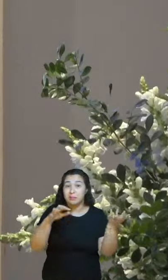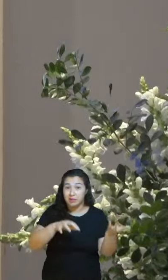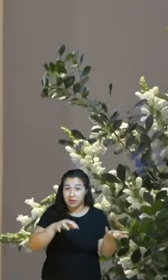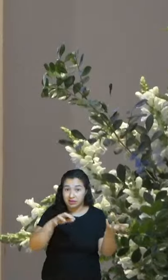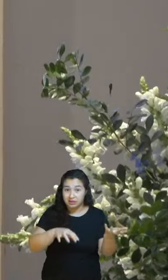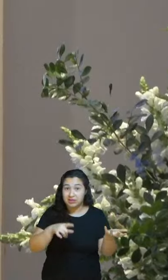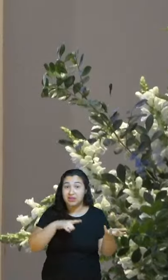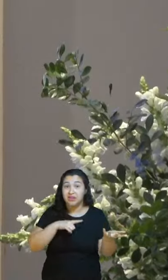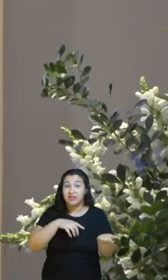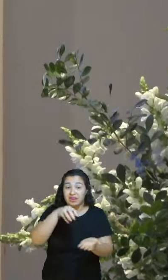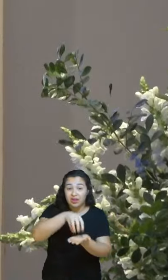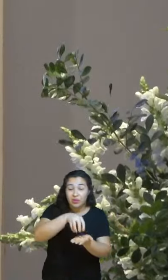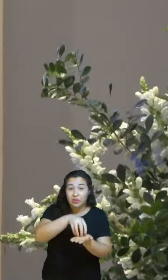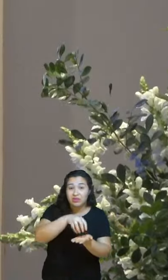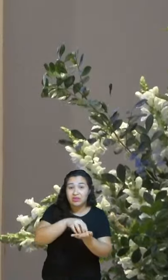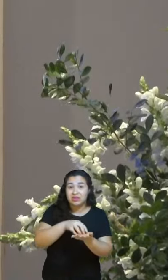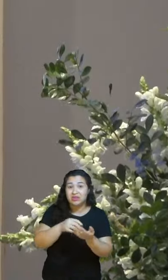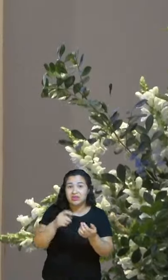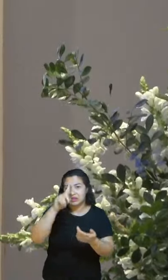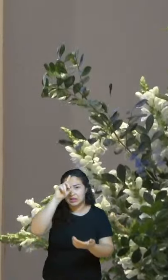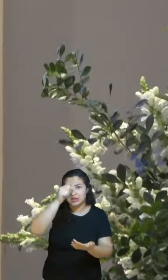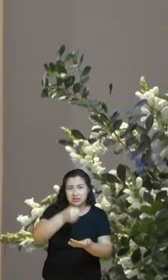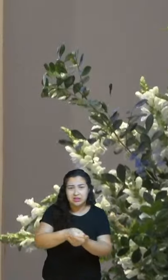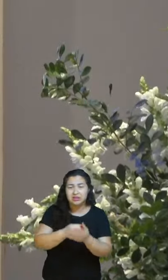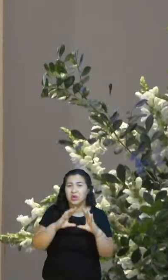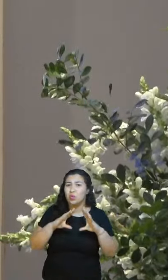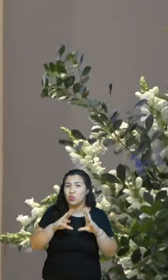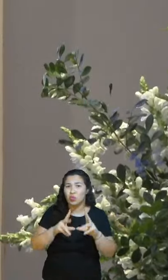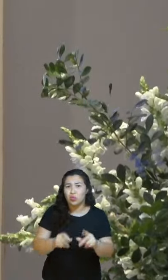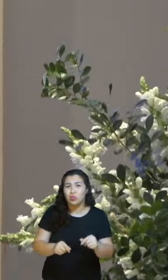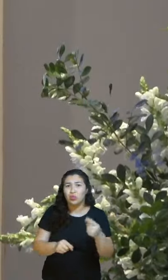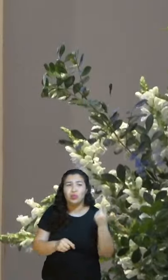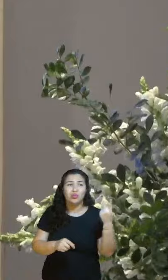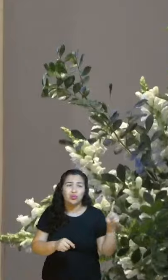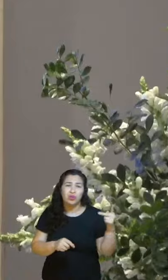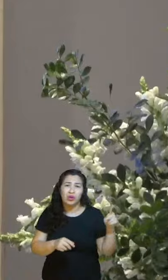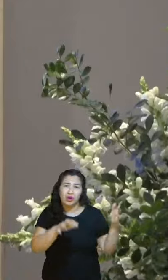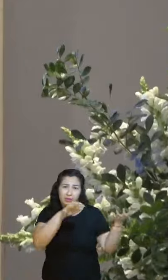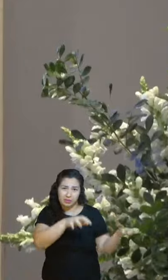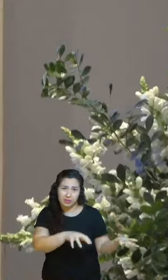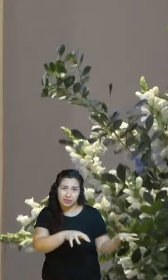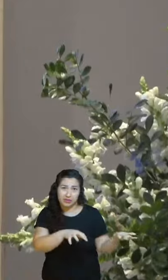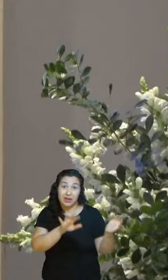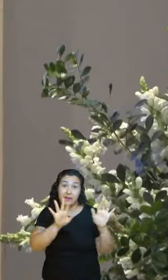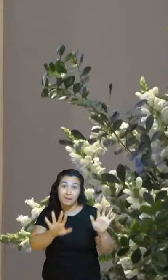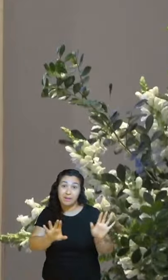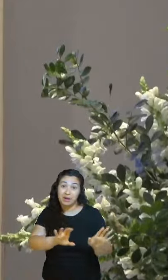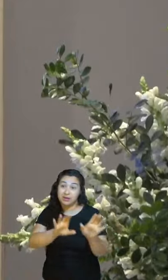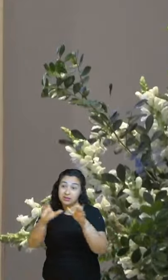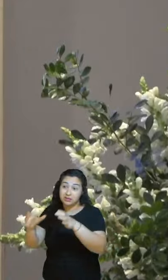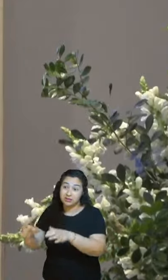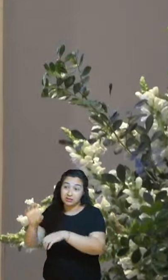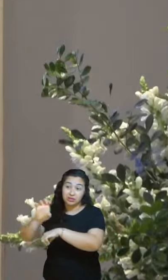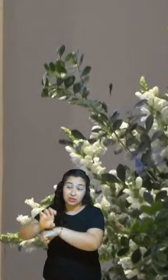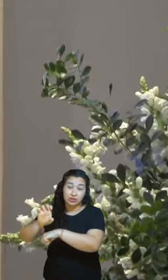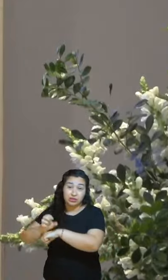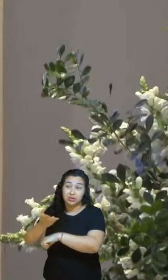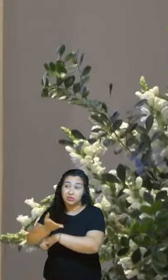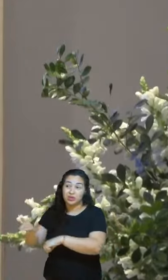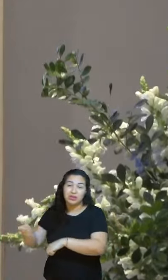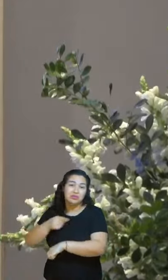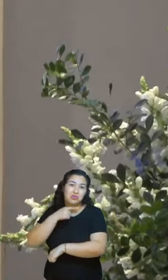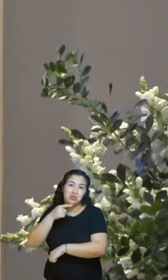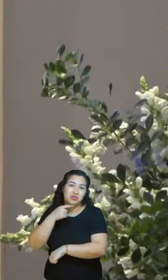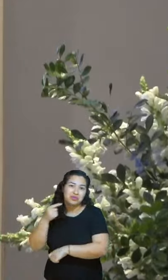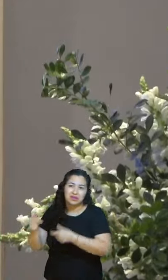suas decisões e ingam os estados em caminhar Dea forma independente